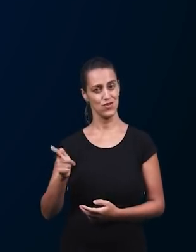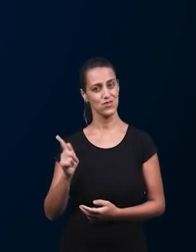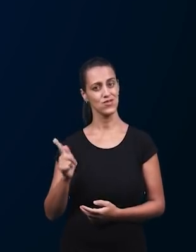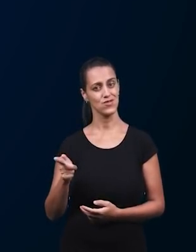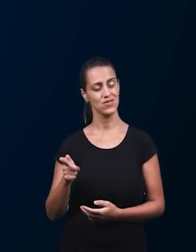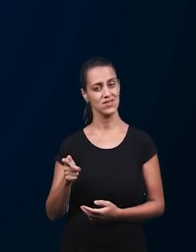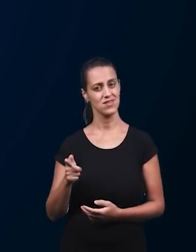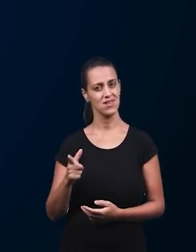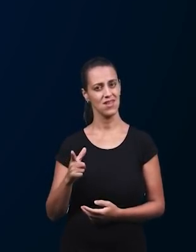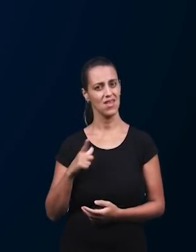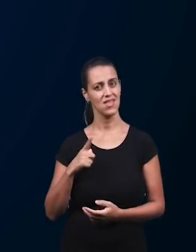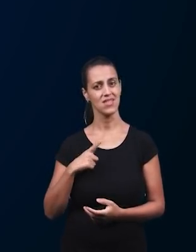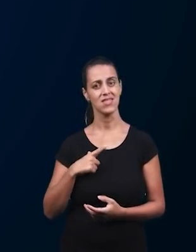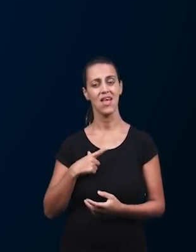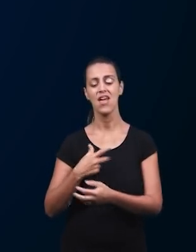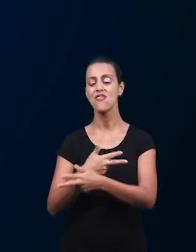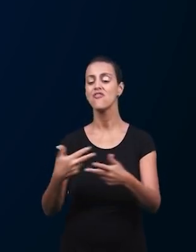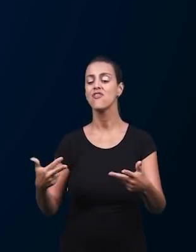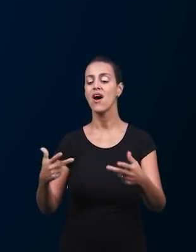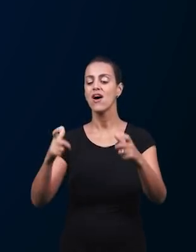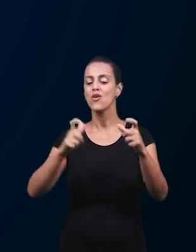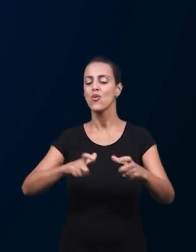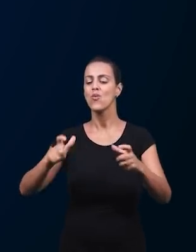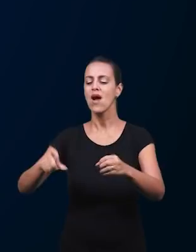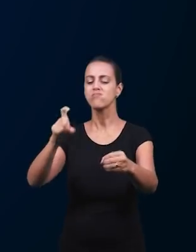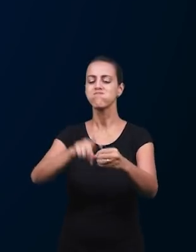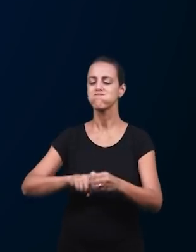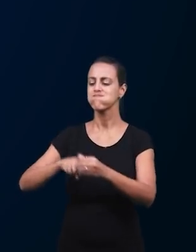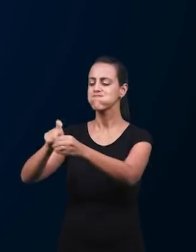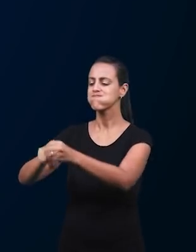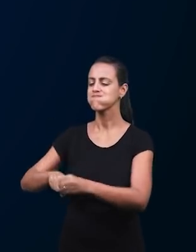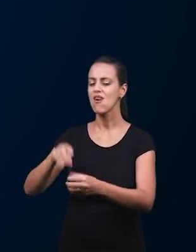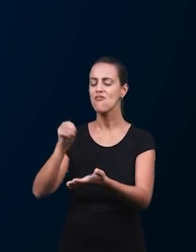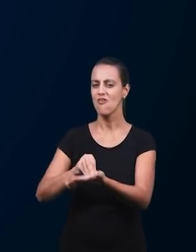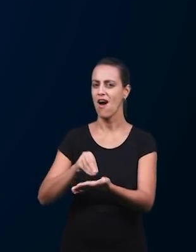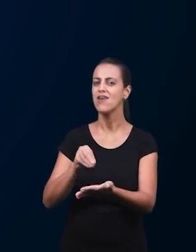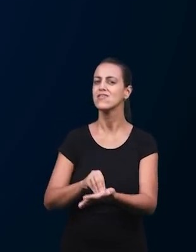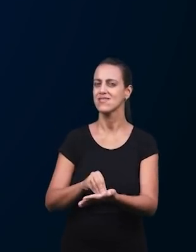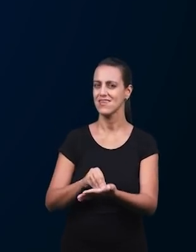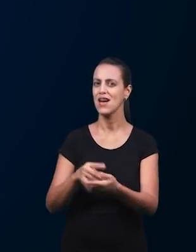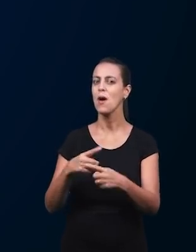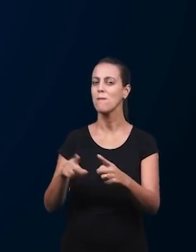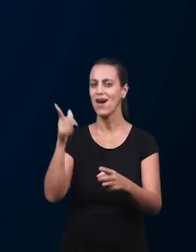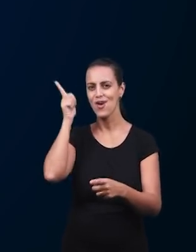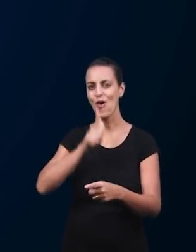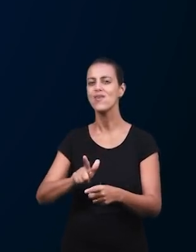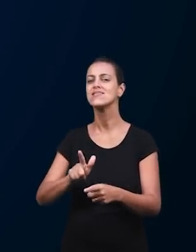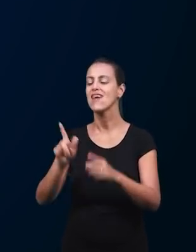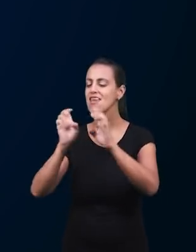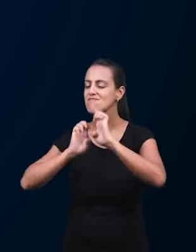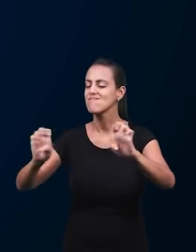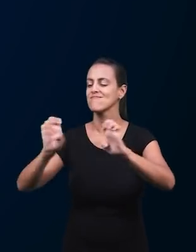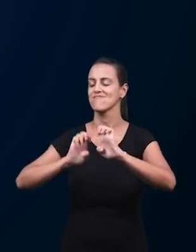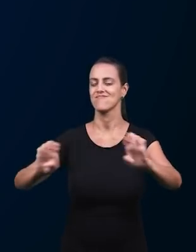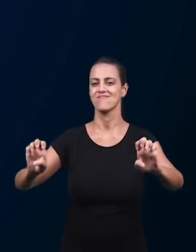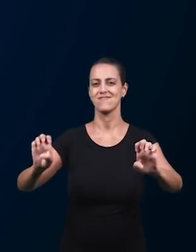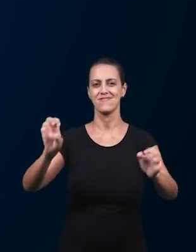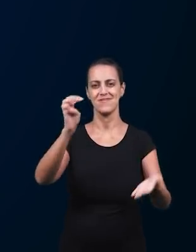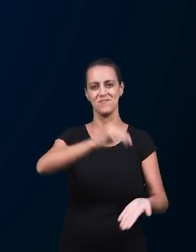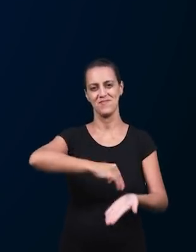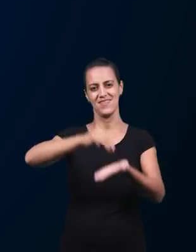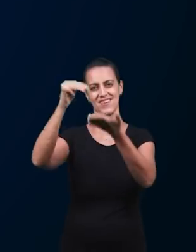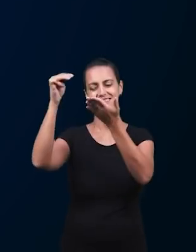há muita terra a possuir. E louvado seja o nome do Senhor, porque as terras estão sendo possuídas.